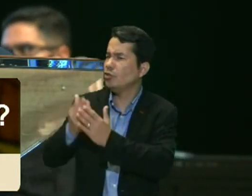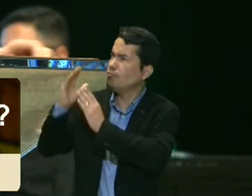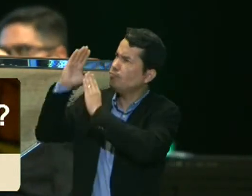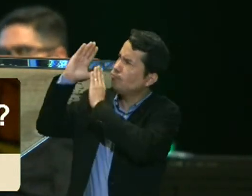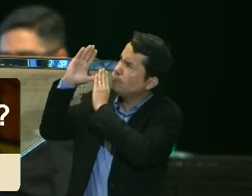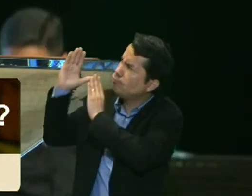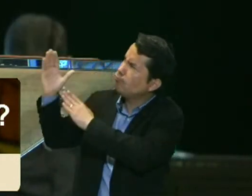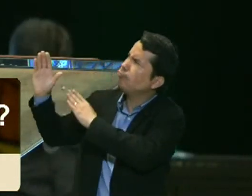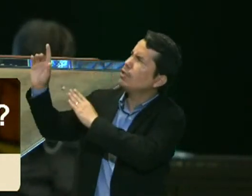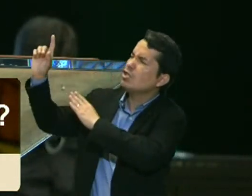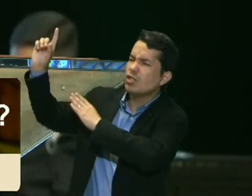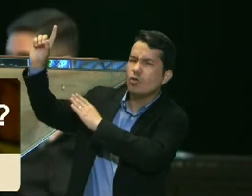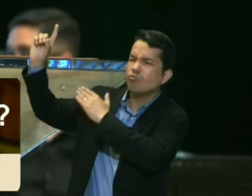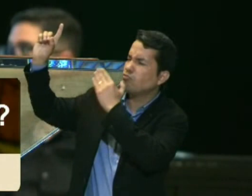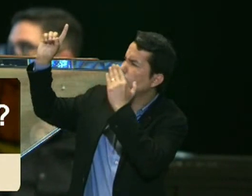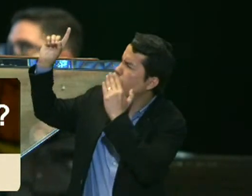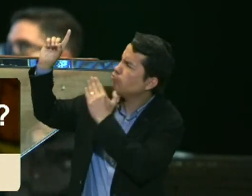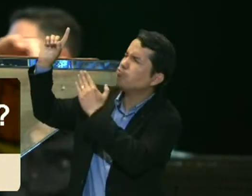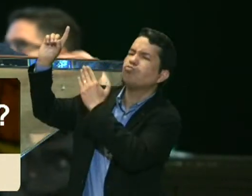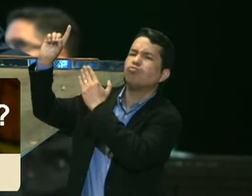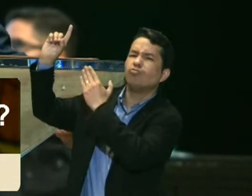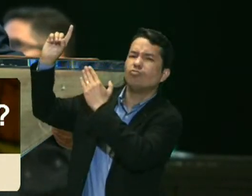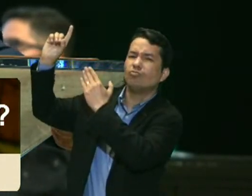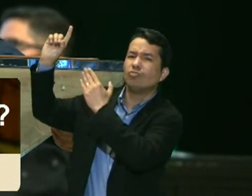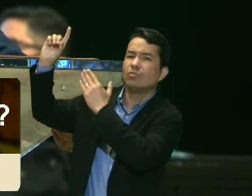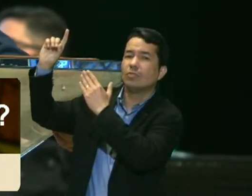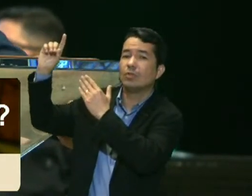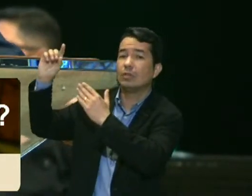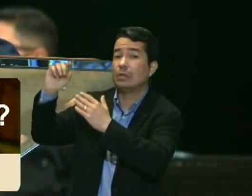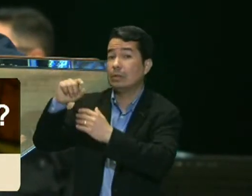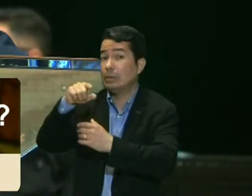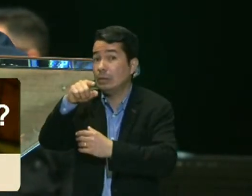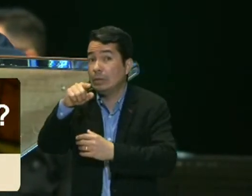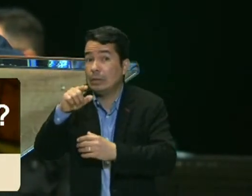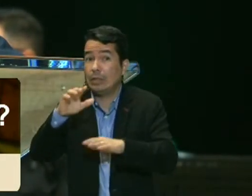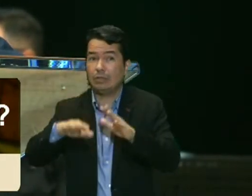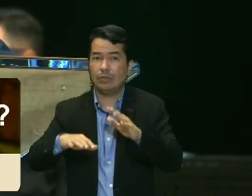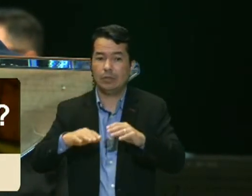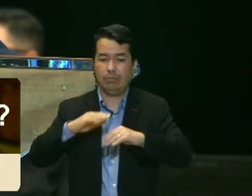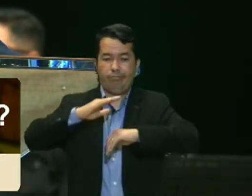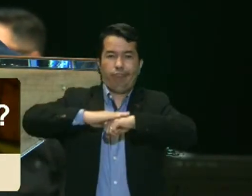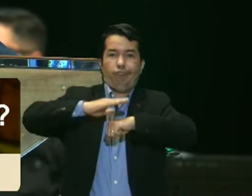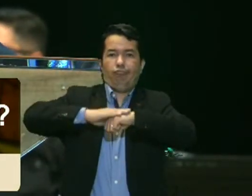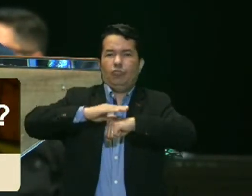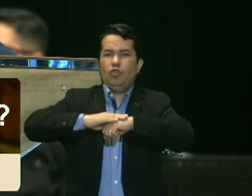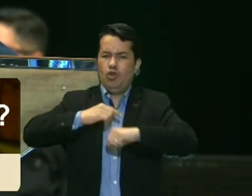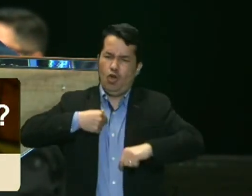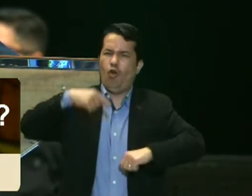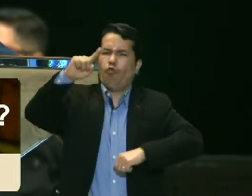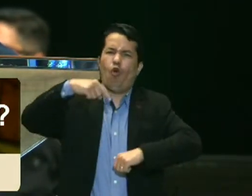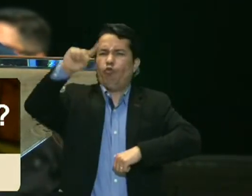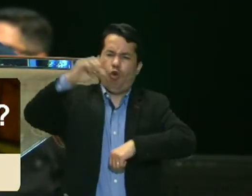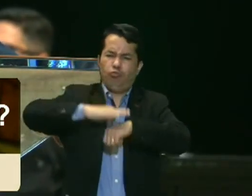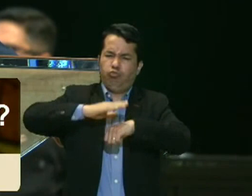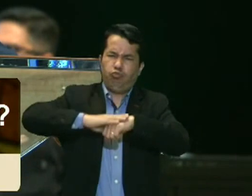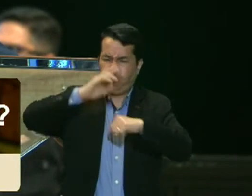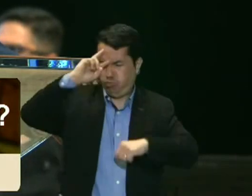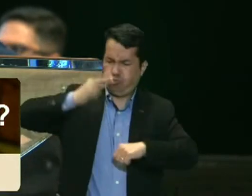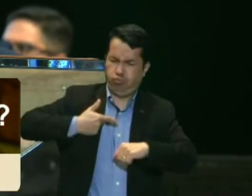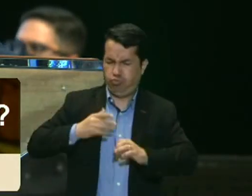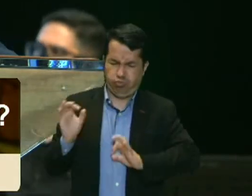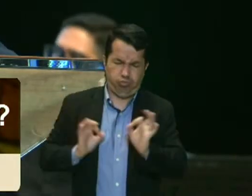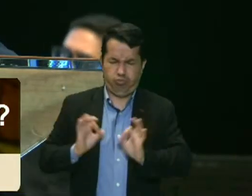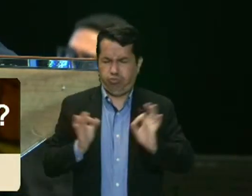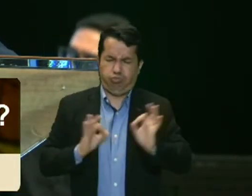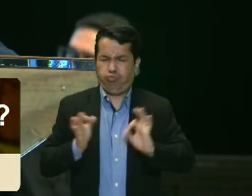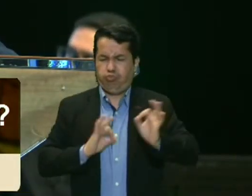Você tem feito tantas coisas do seu jeito e que não sente paz e fica mais ansioso, em vez de buscar ao Senhor